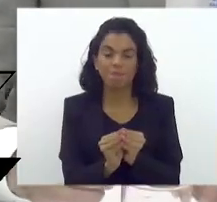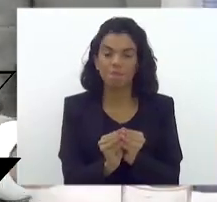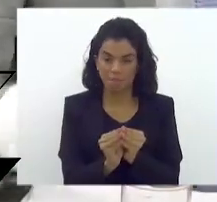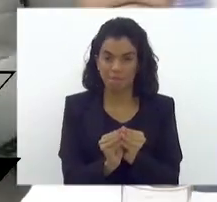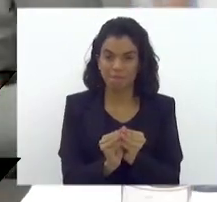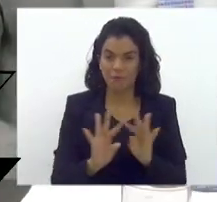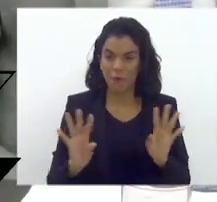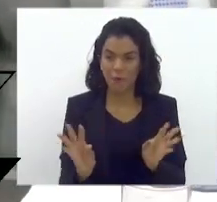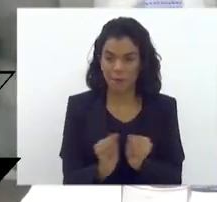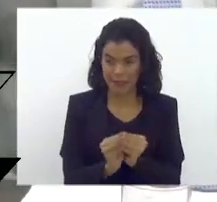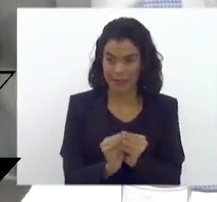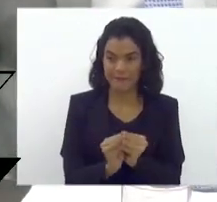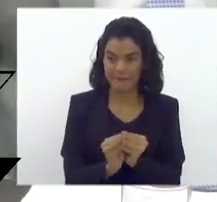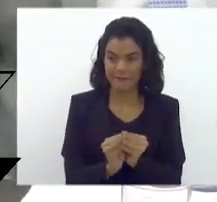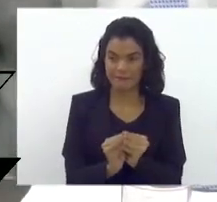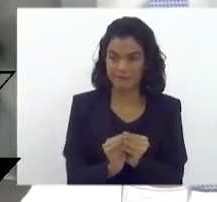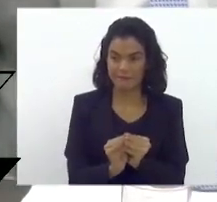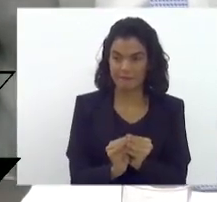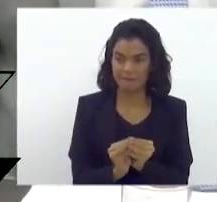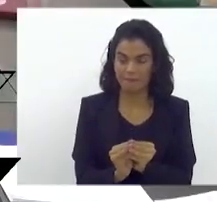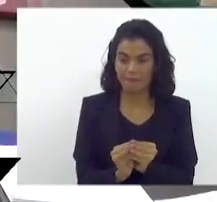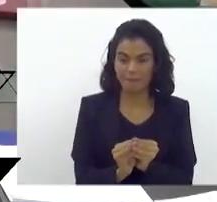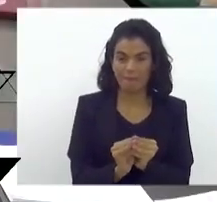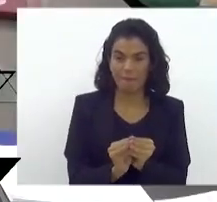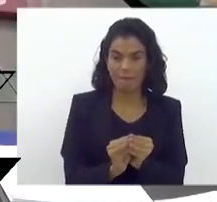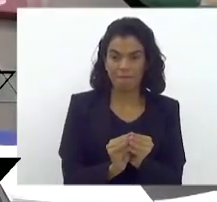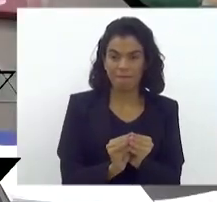contemplado, né, por essas